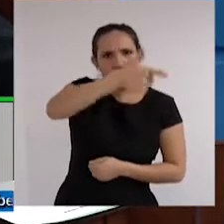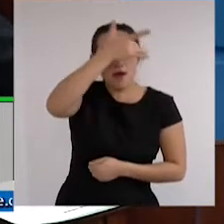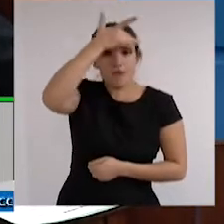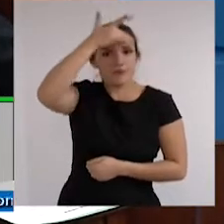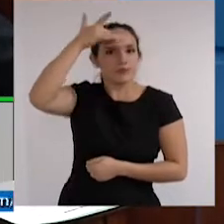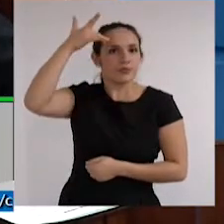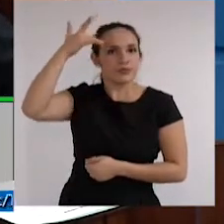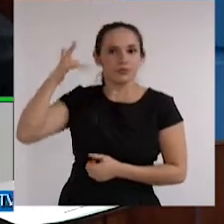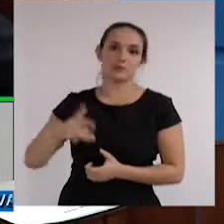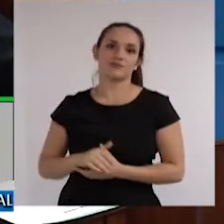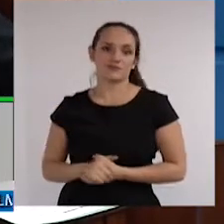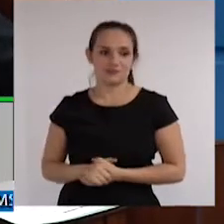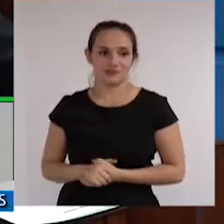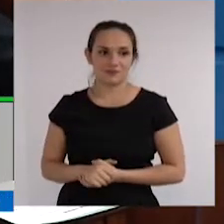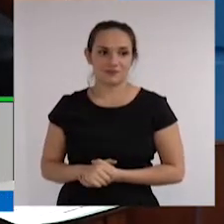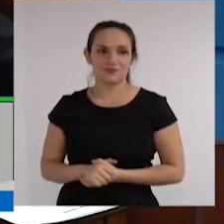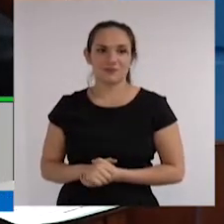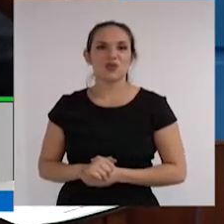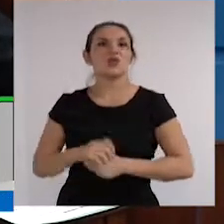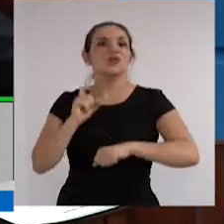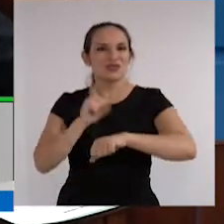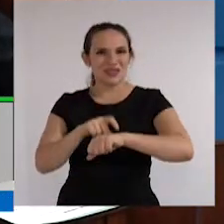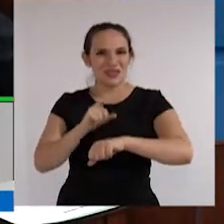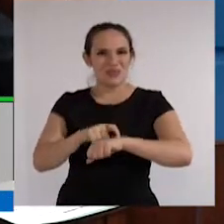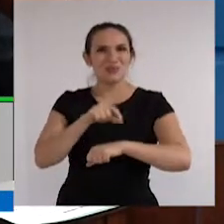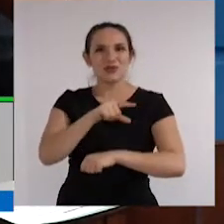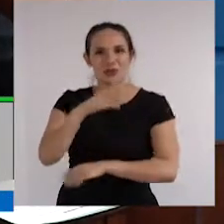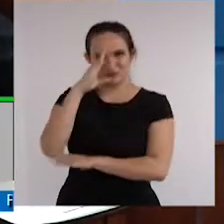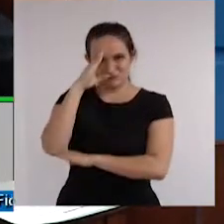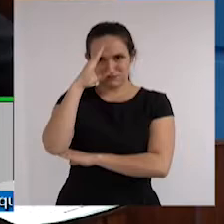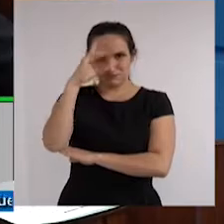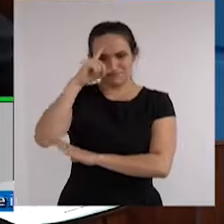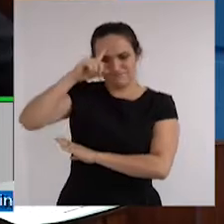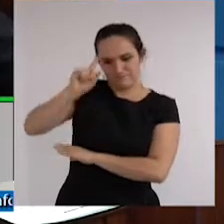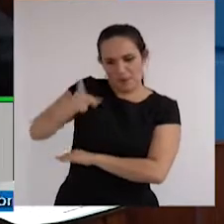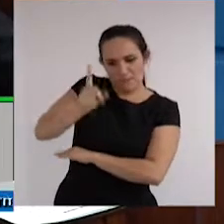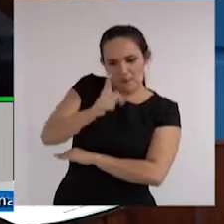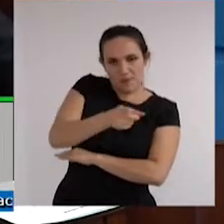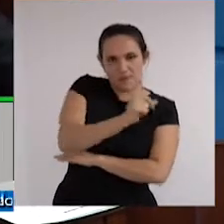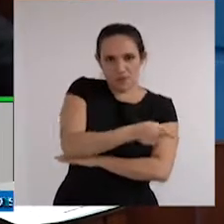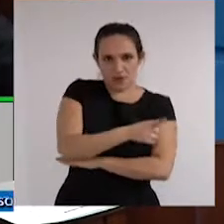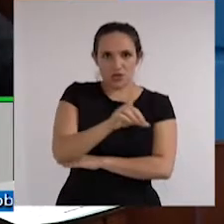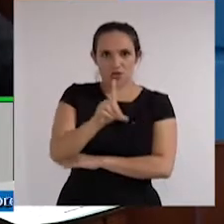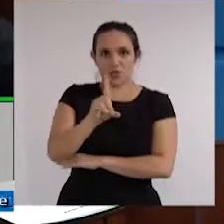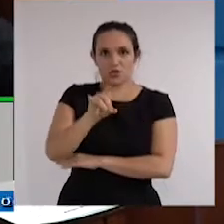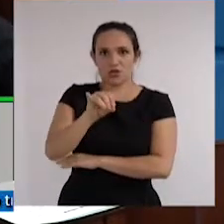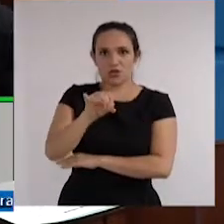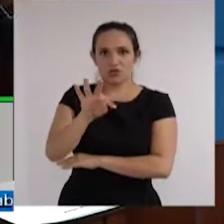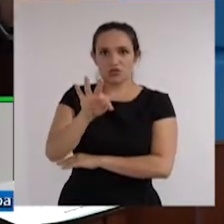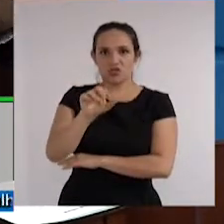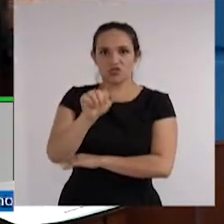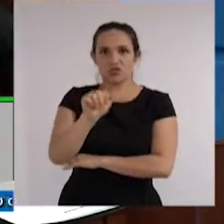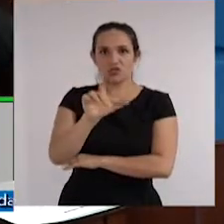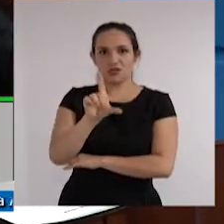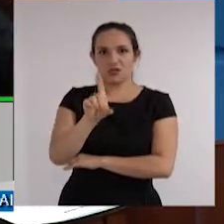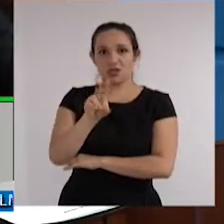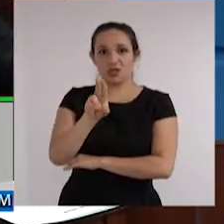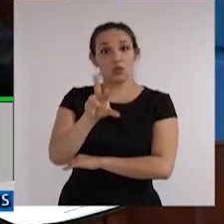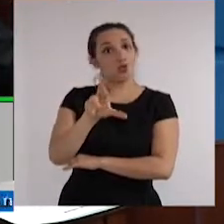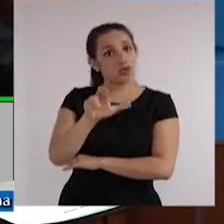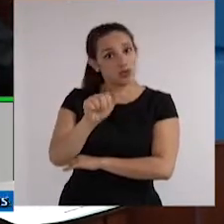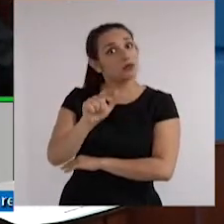assassinatos, na época da ditadura militar. Em um documento